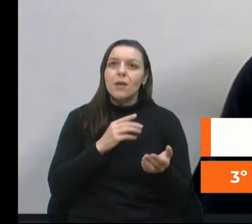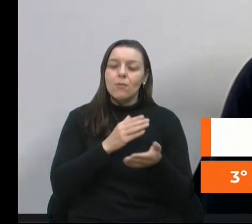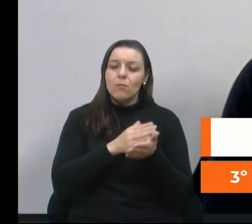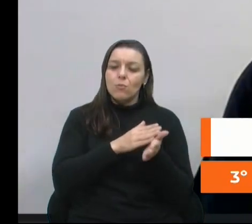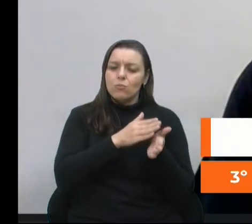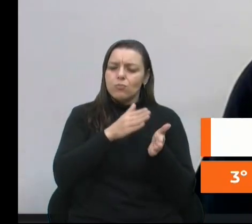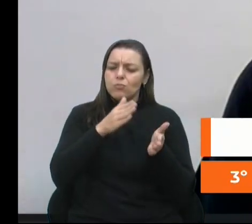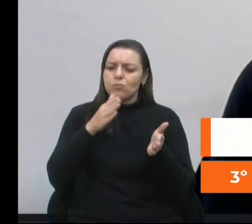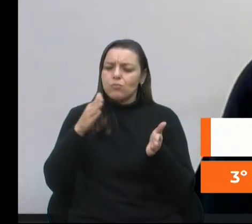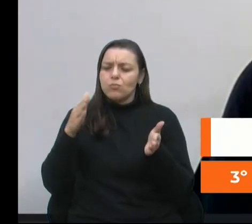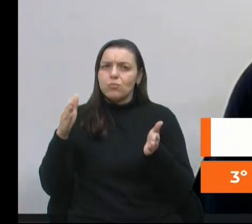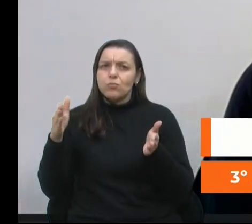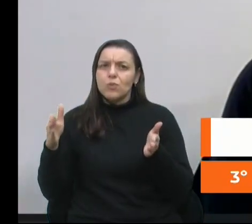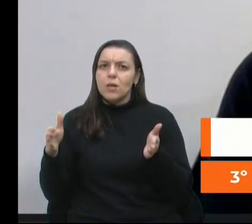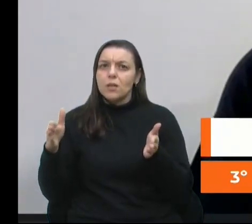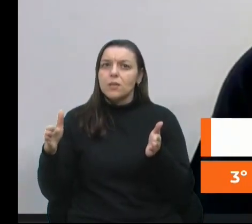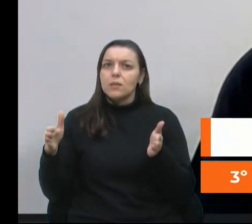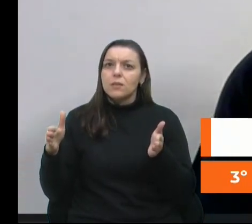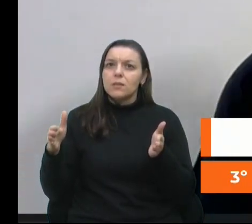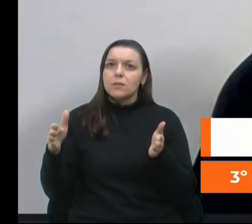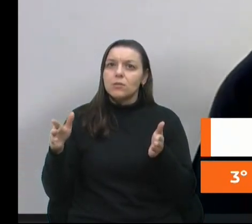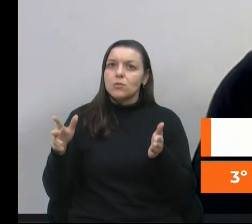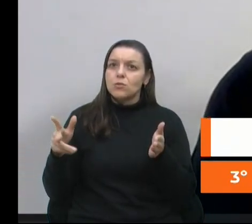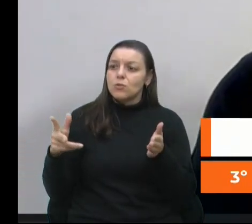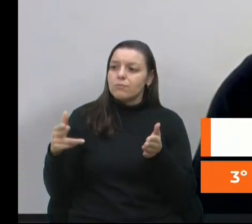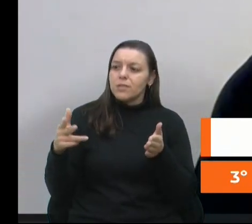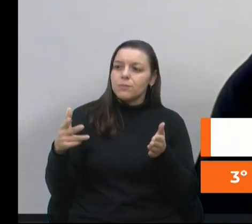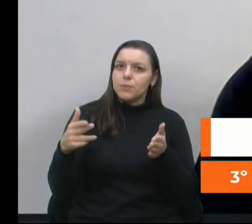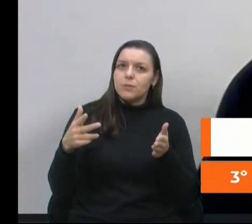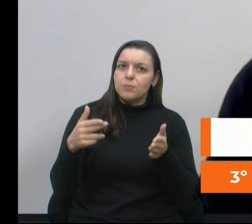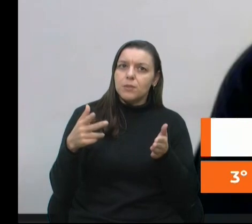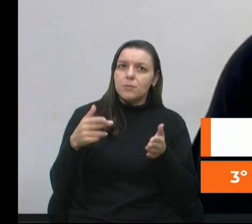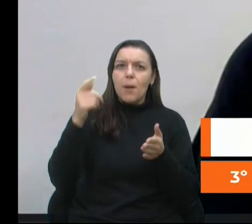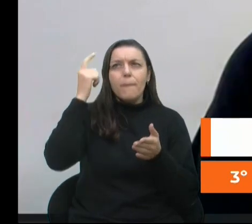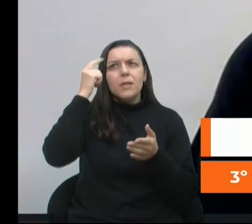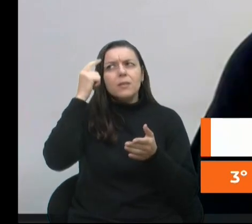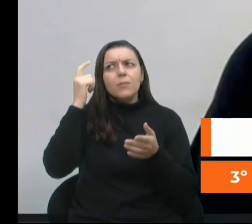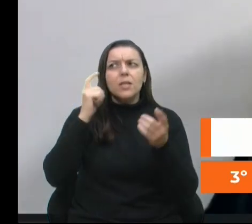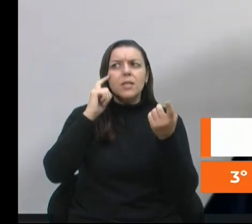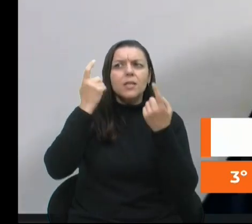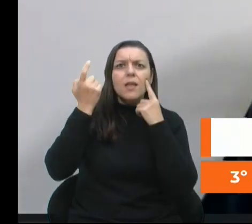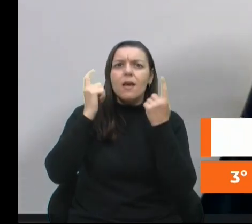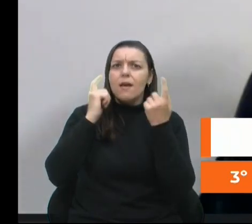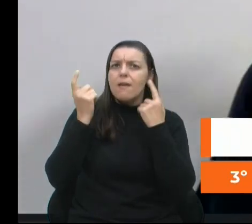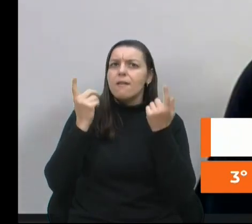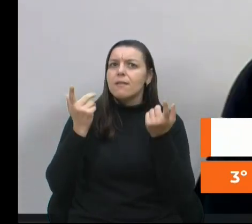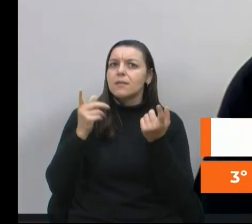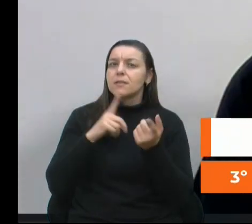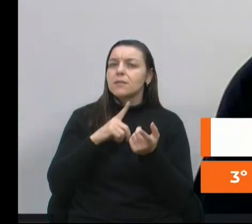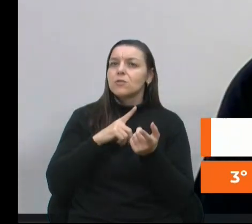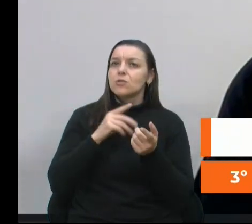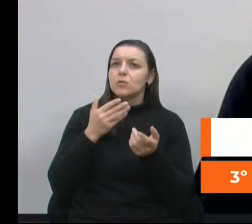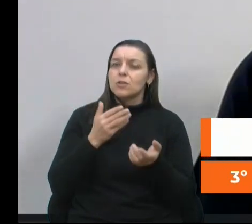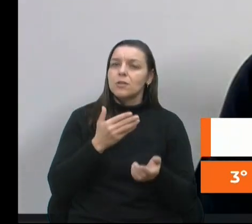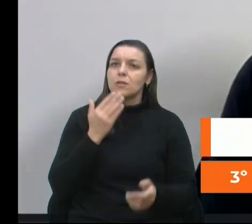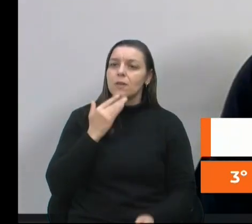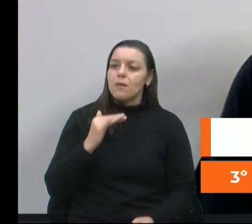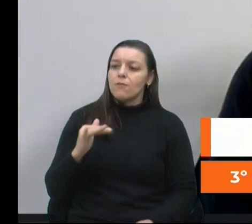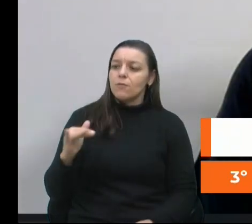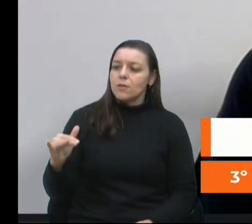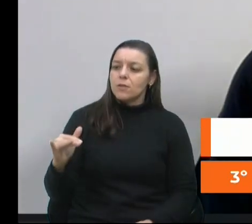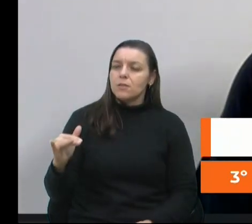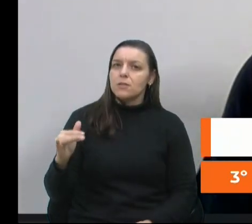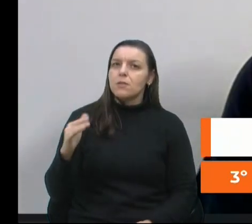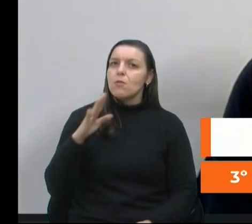fase importantíssima de poda de uma série de pensamentos, ideias dos quais ele tinha da infância, de onde